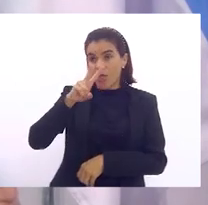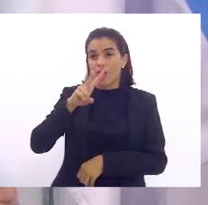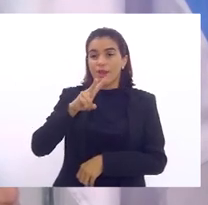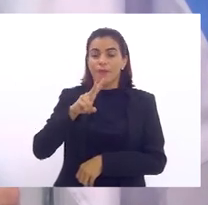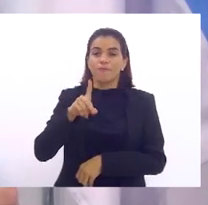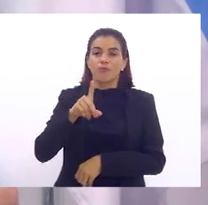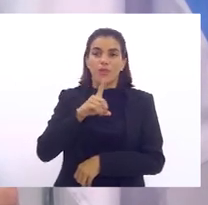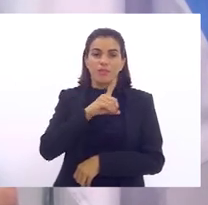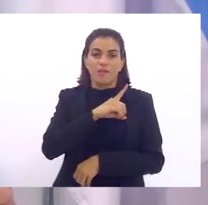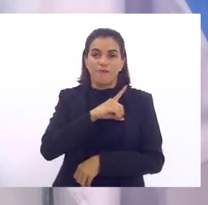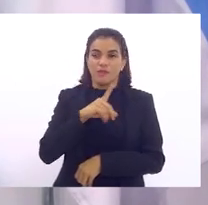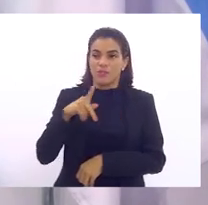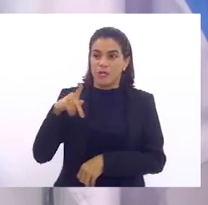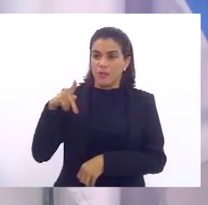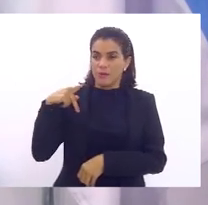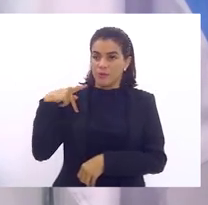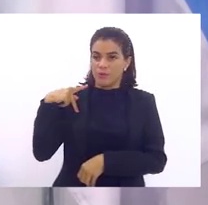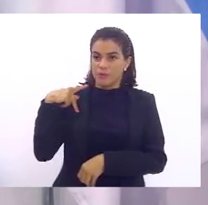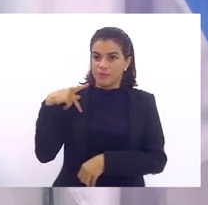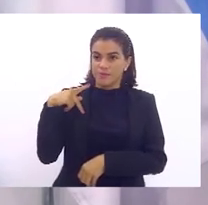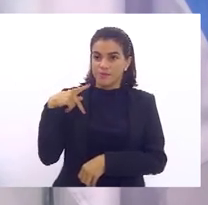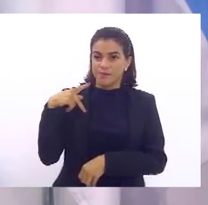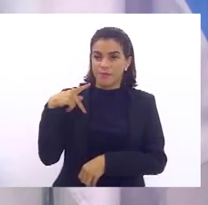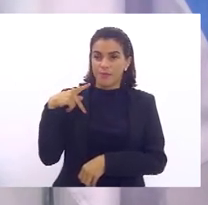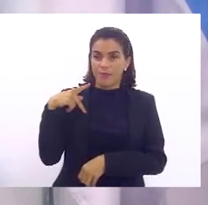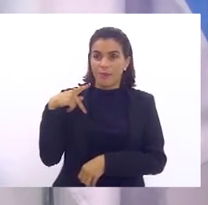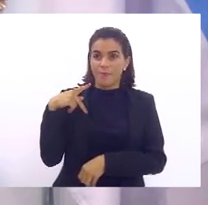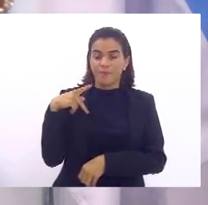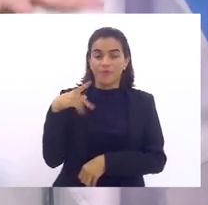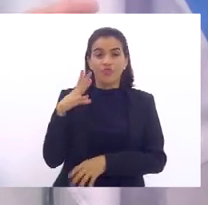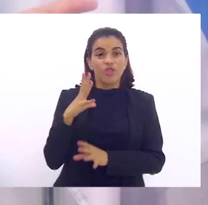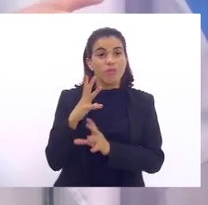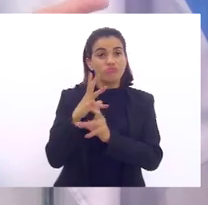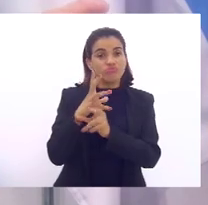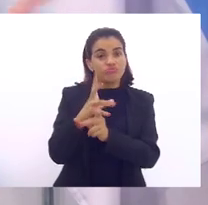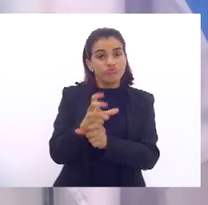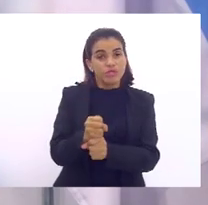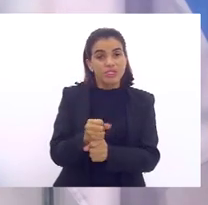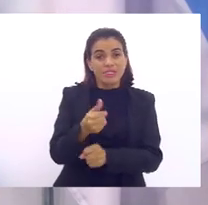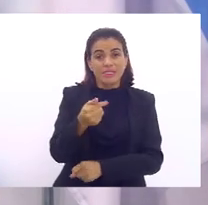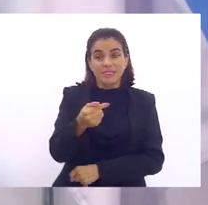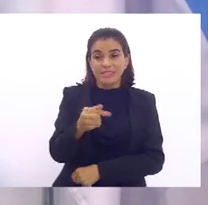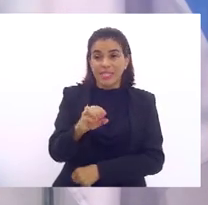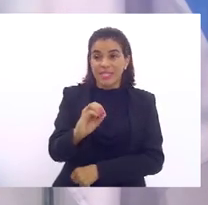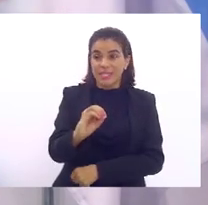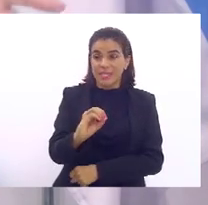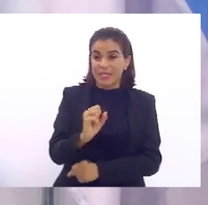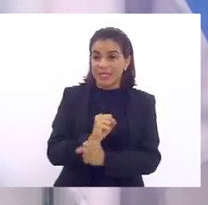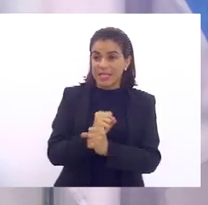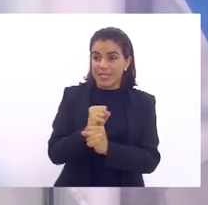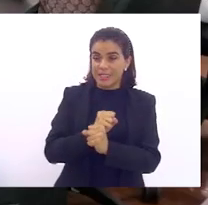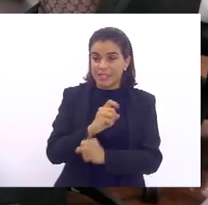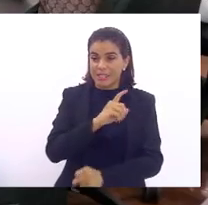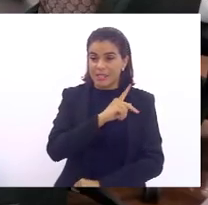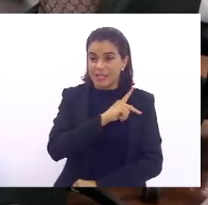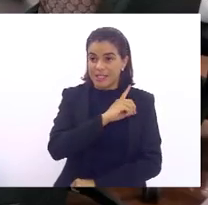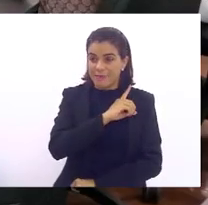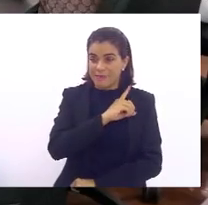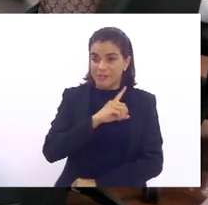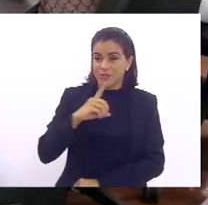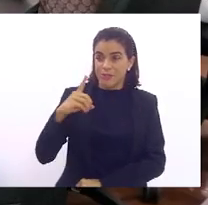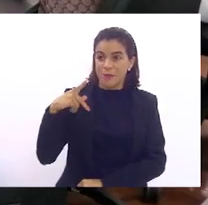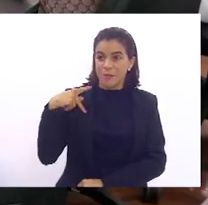né e a gente o 70 anos há 70 anos de uma defensoria eh pública no Rio de